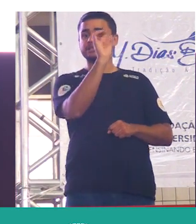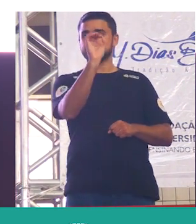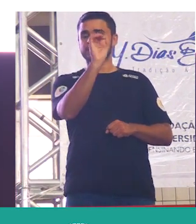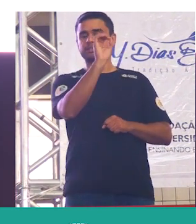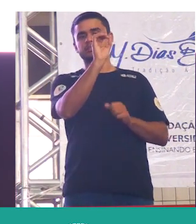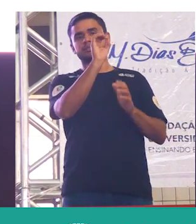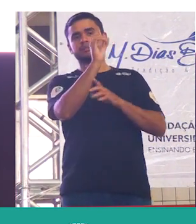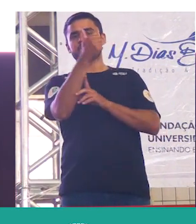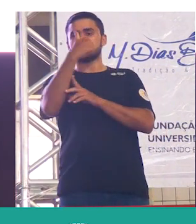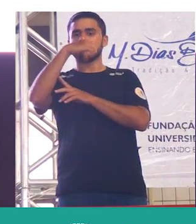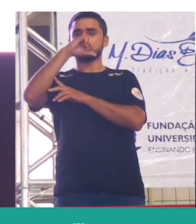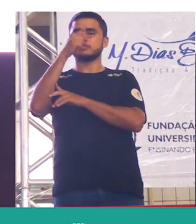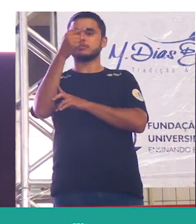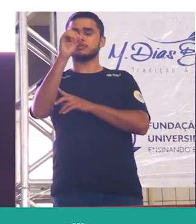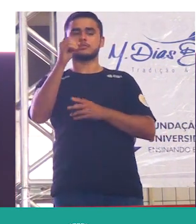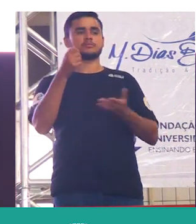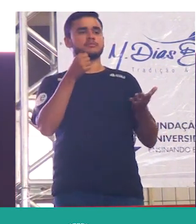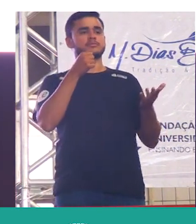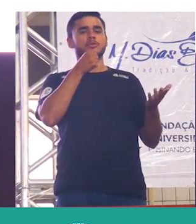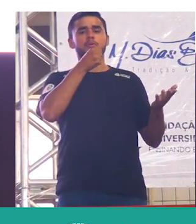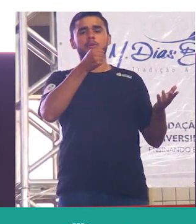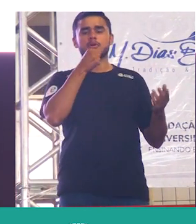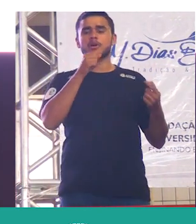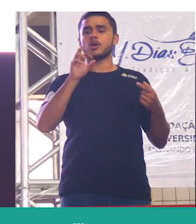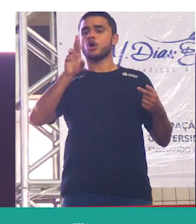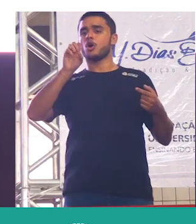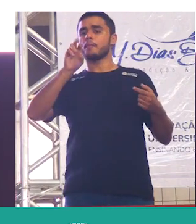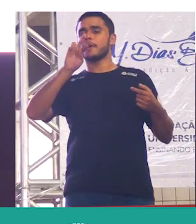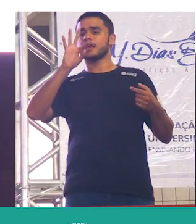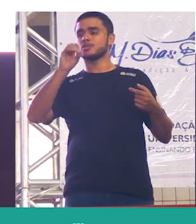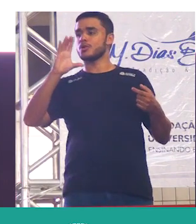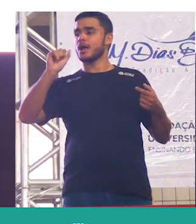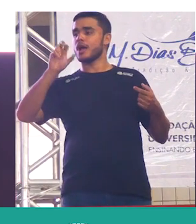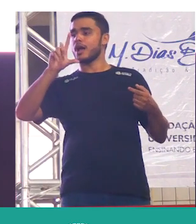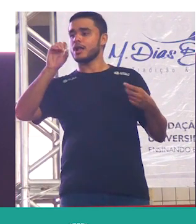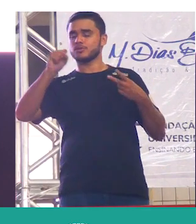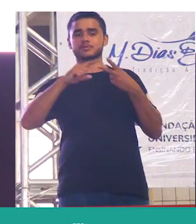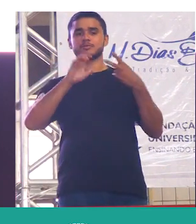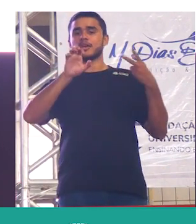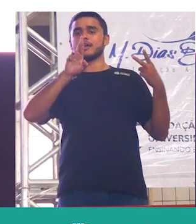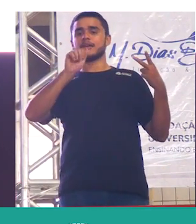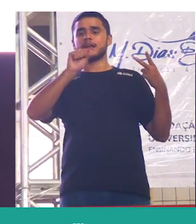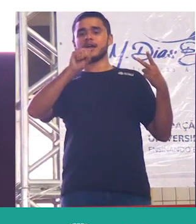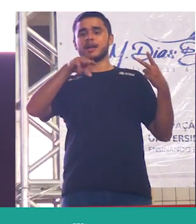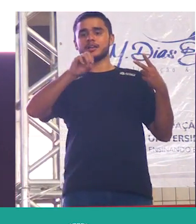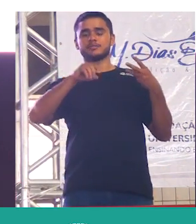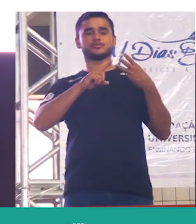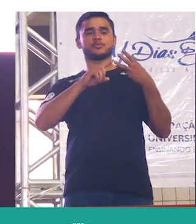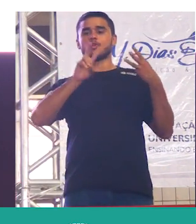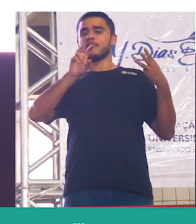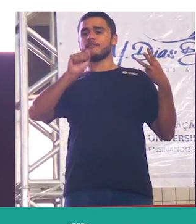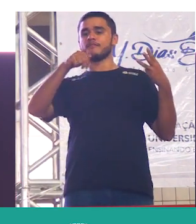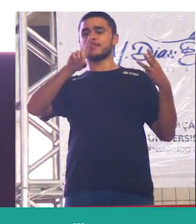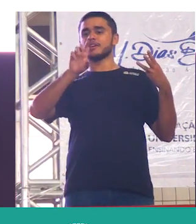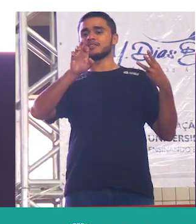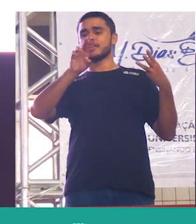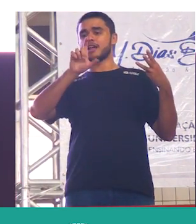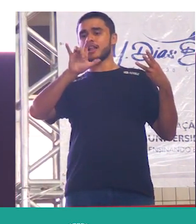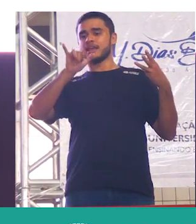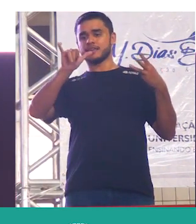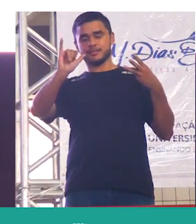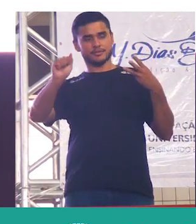Guarda. Roberto Carlos, Erasmo Carlos, Vanderleia e todos os outros, que